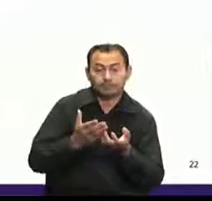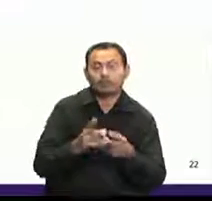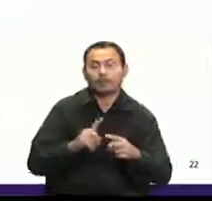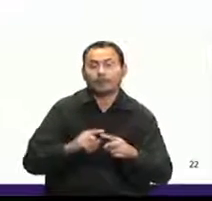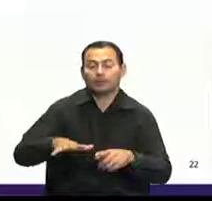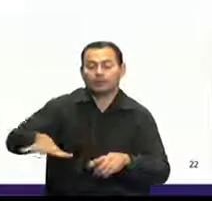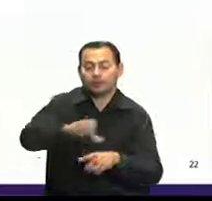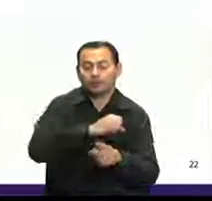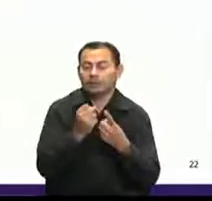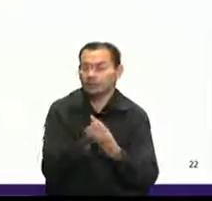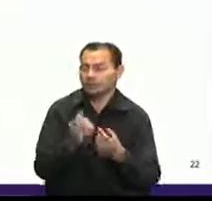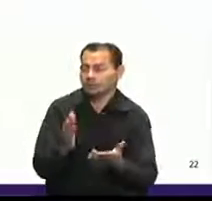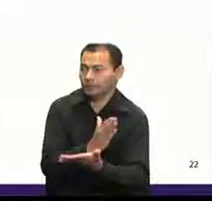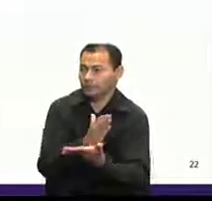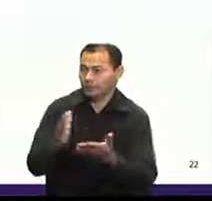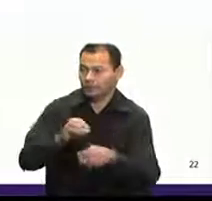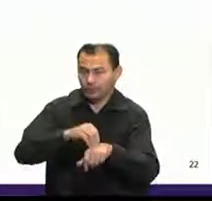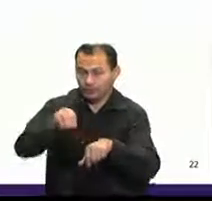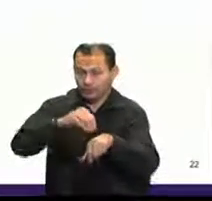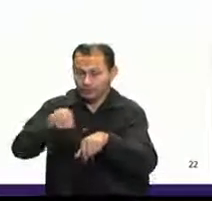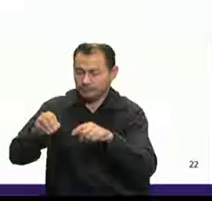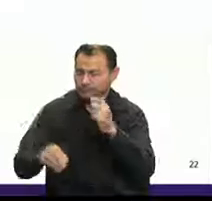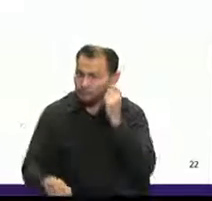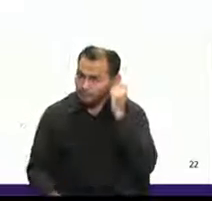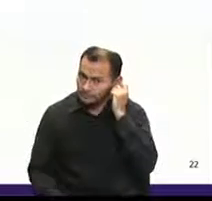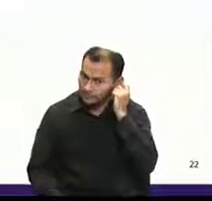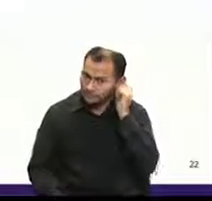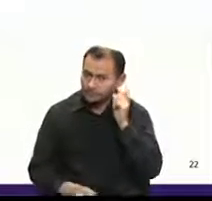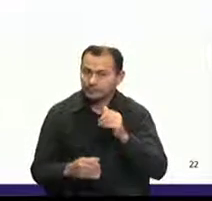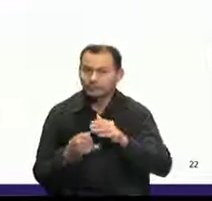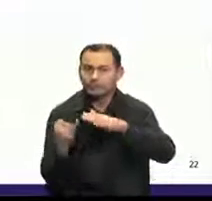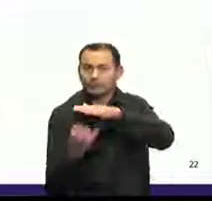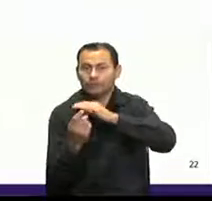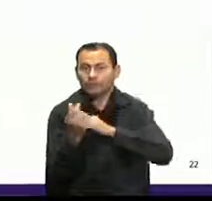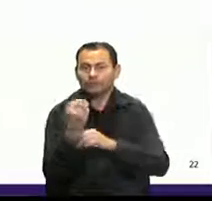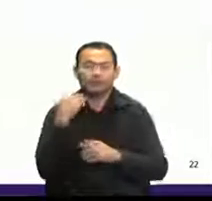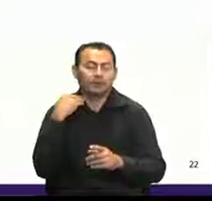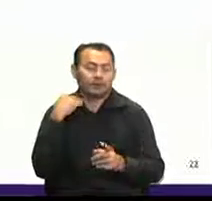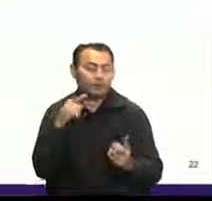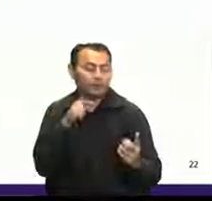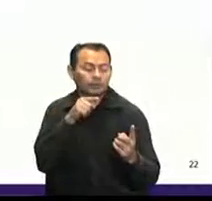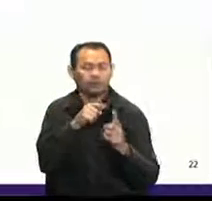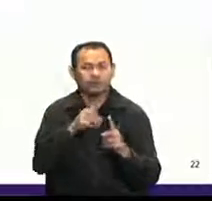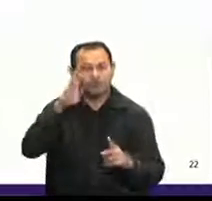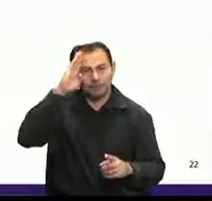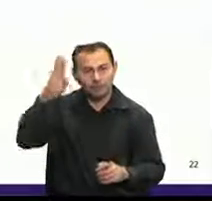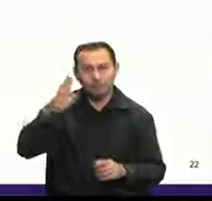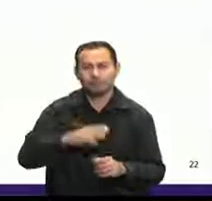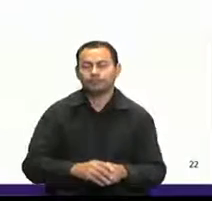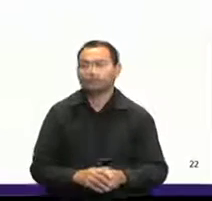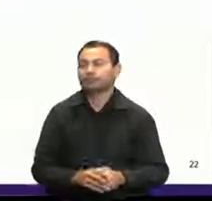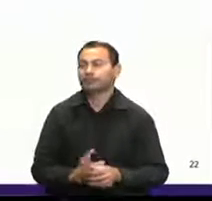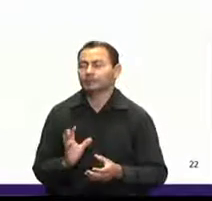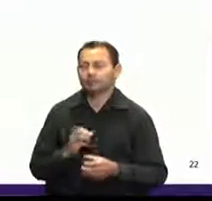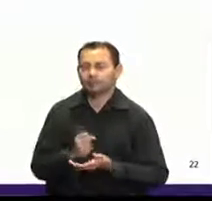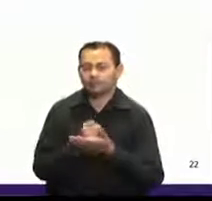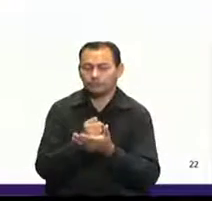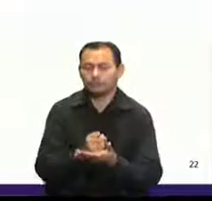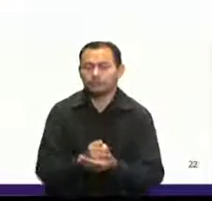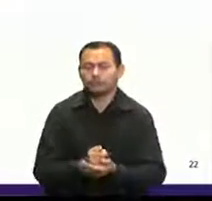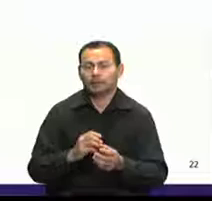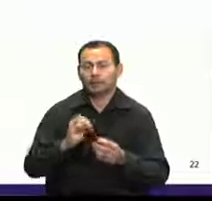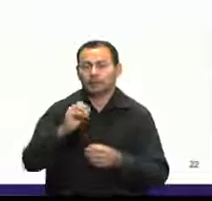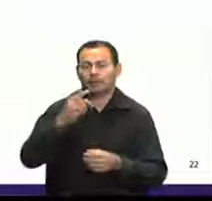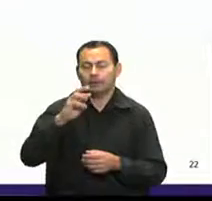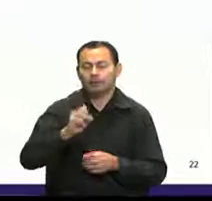sociedades distribuidoras são instituições financeiras que têm como objetivo principal a intermediação de operações